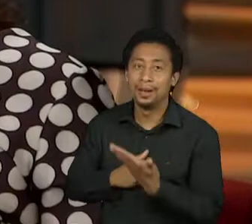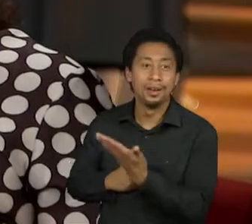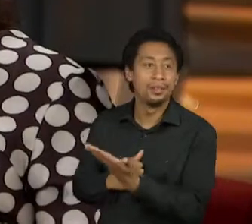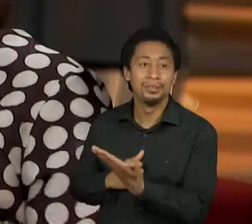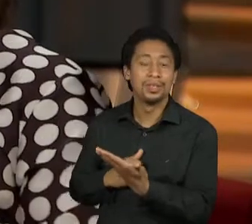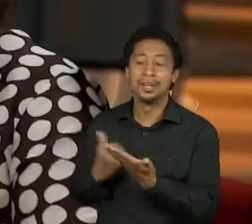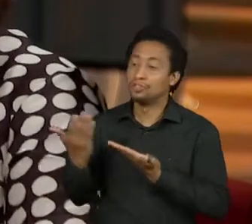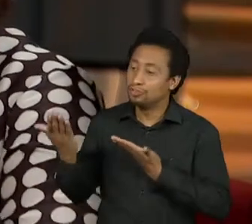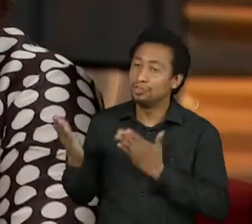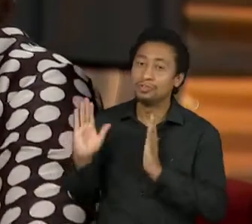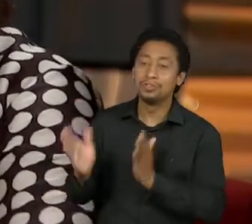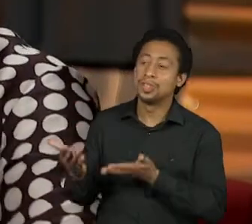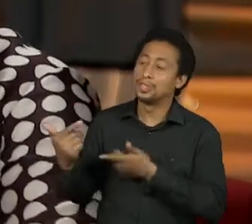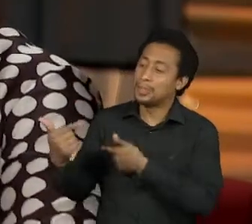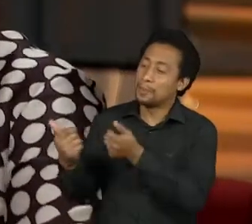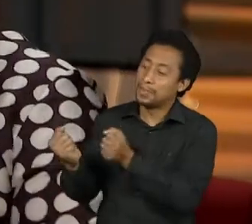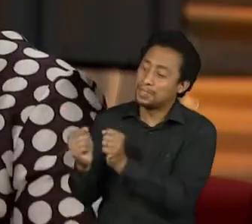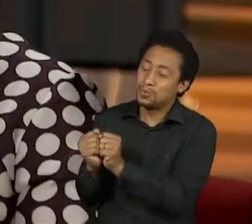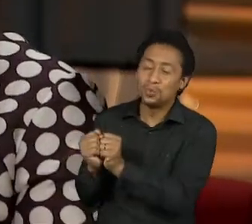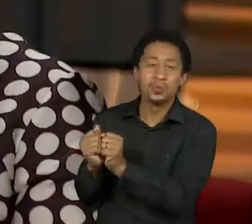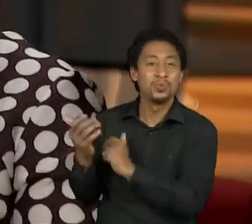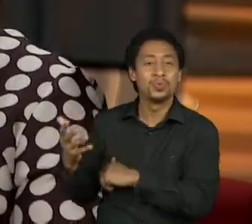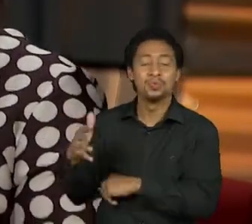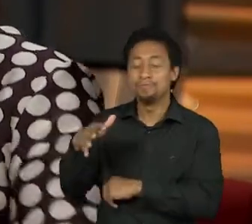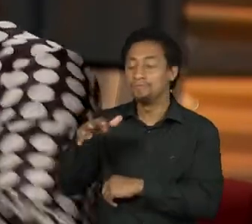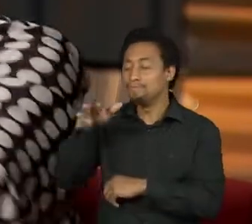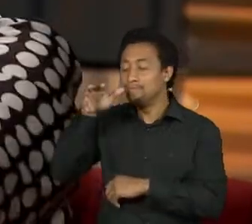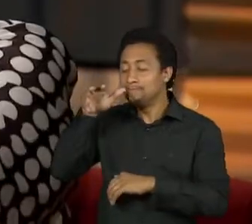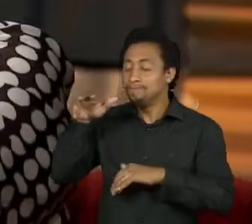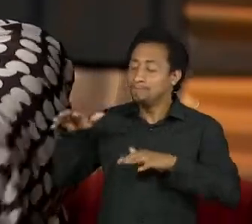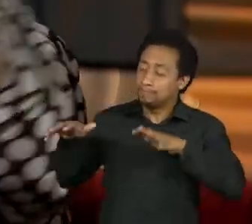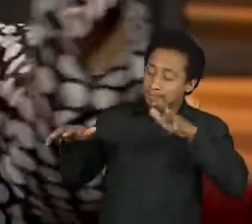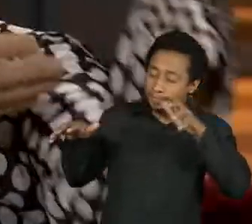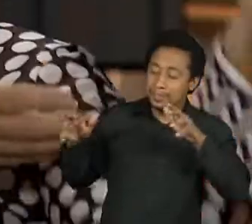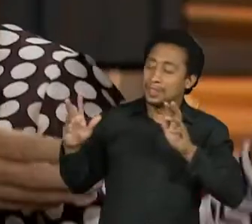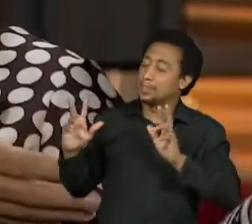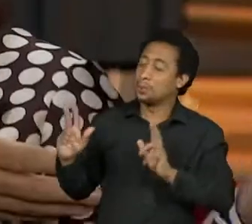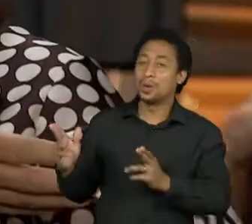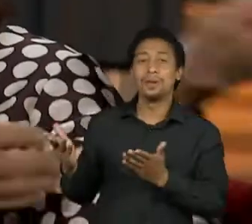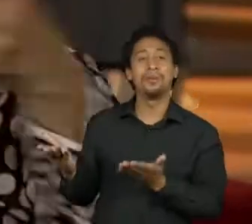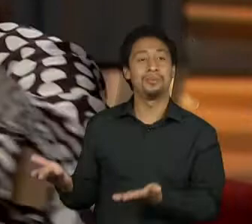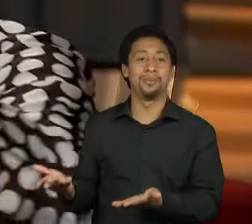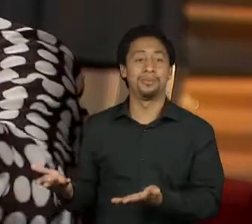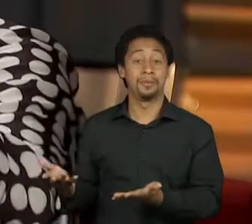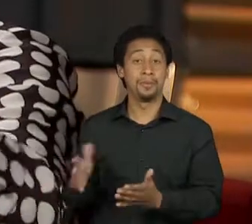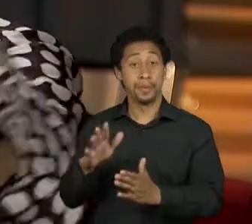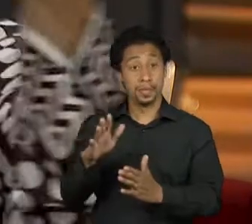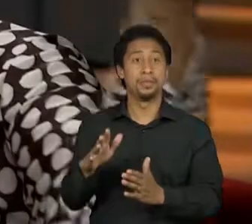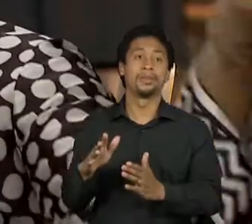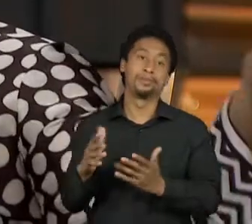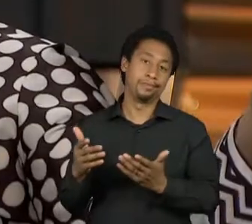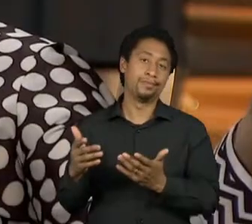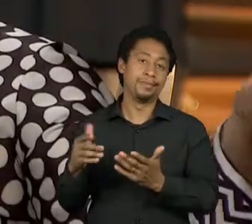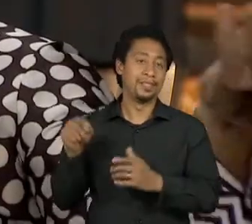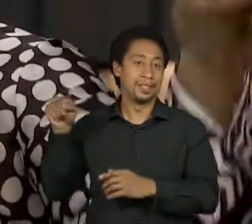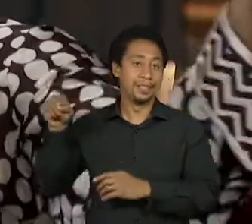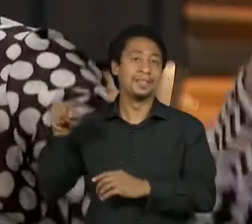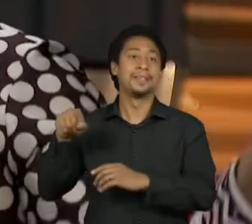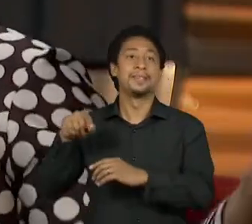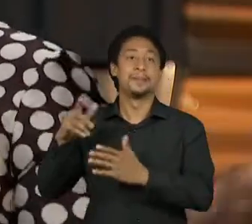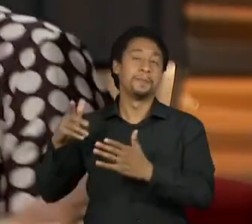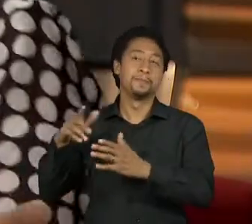então eu acho que é uma é o mínimo que você pode fazer assim como cientista ele ele ele ele ele